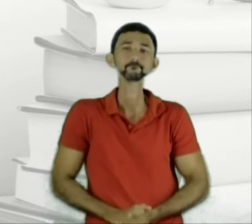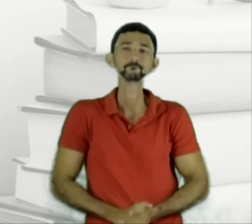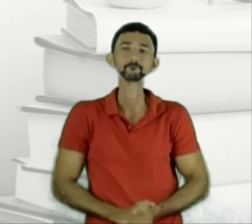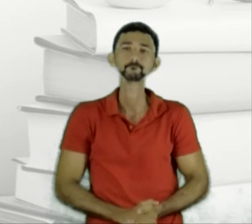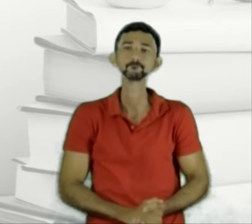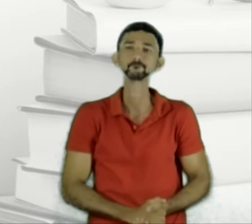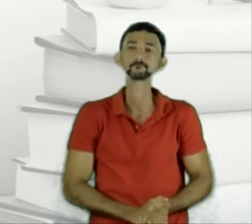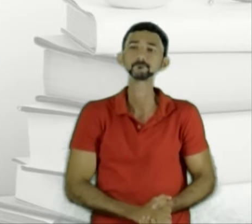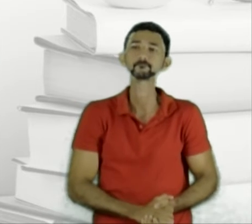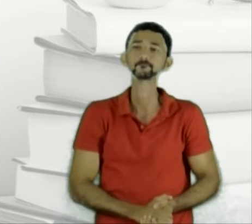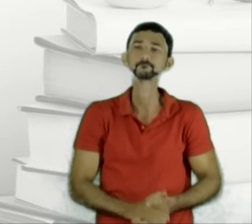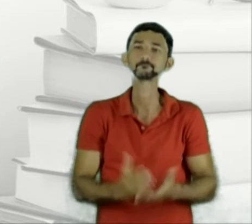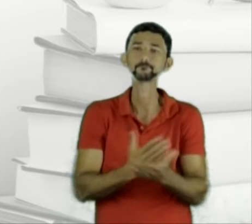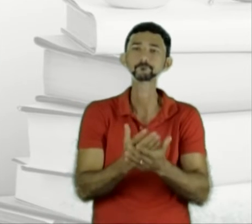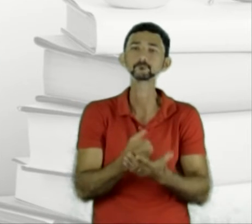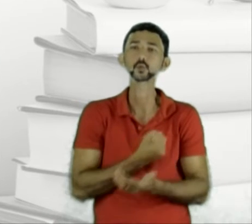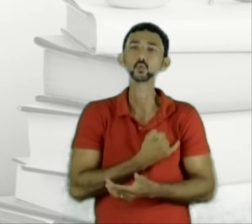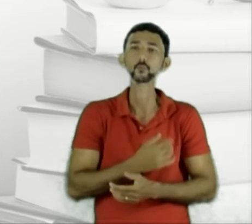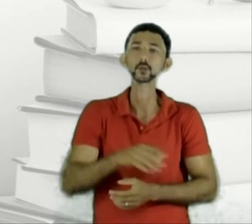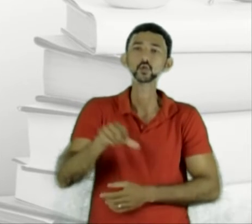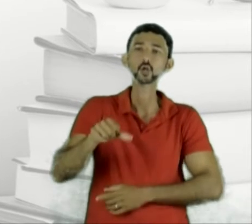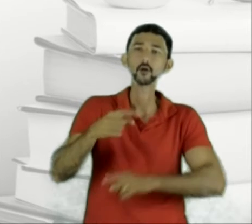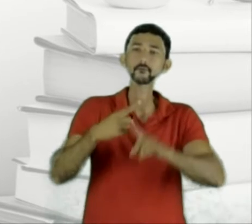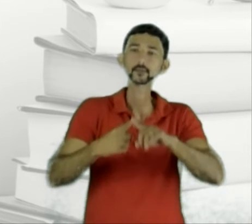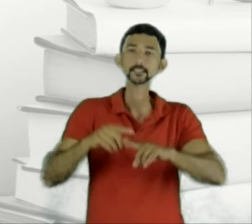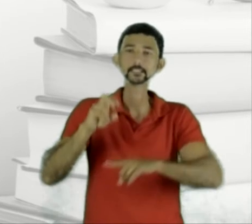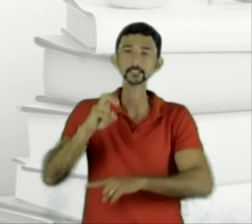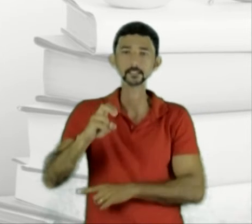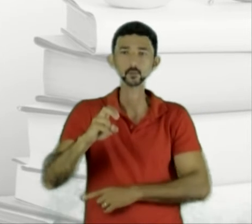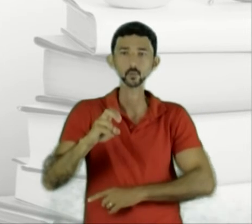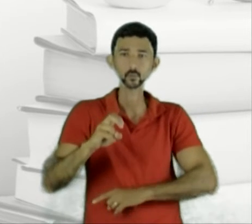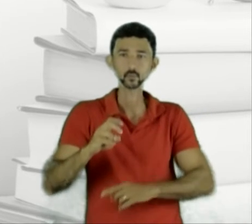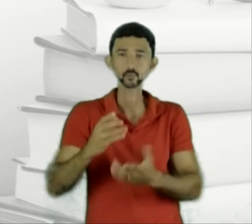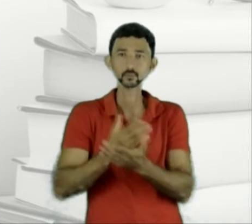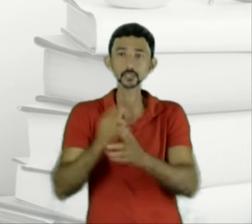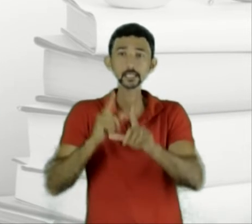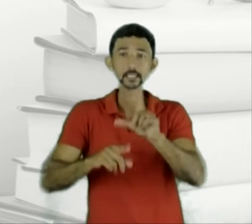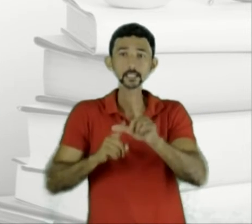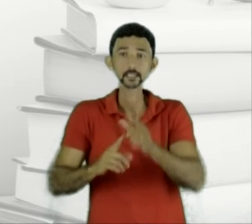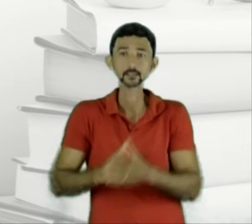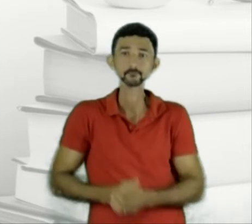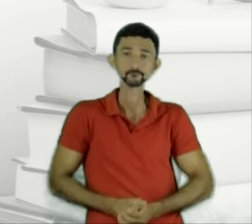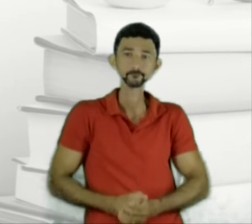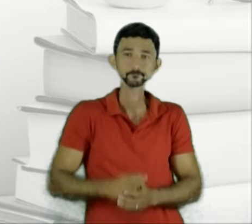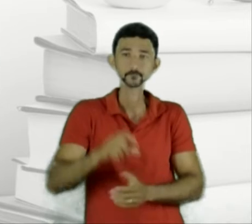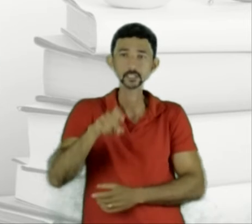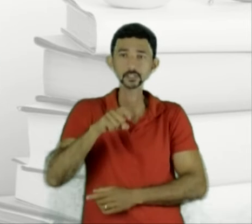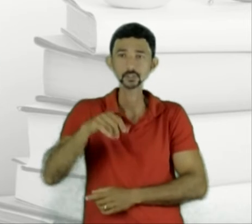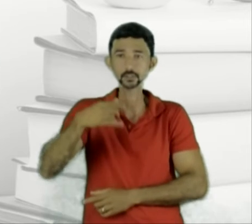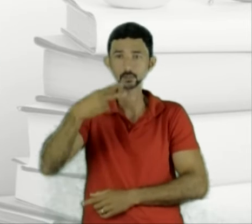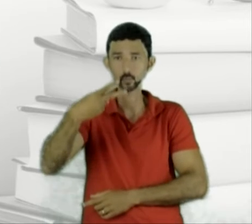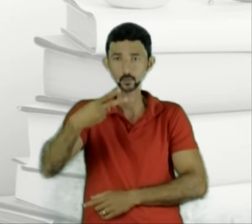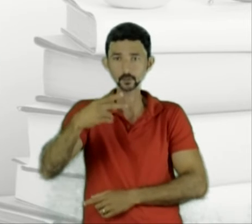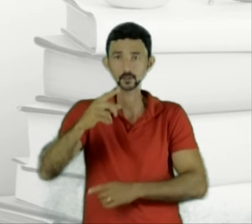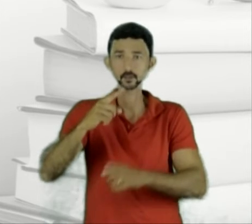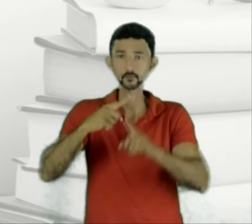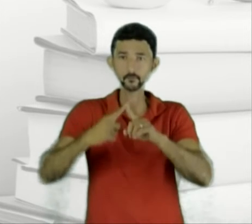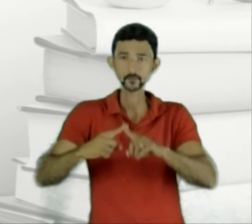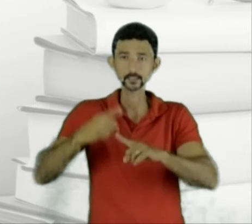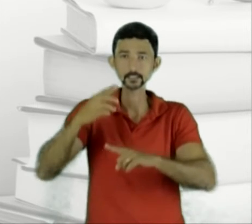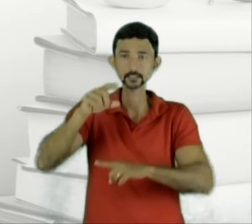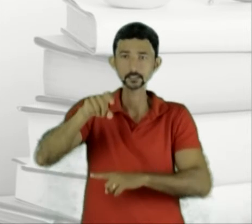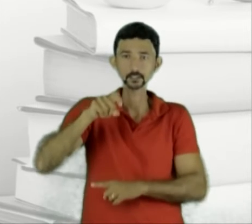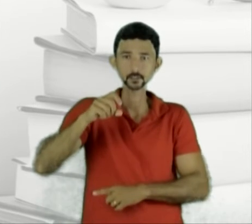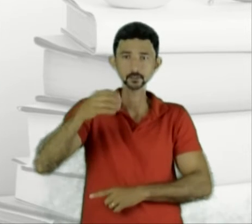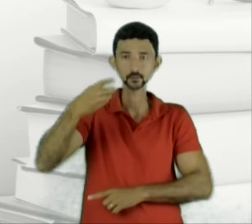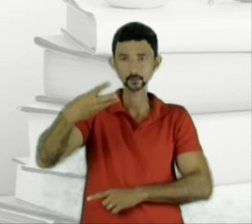os coeficientes numéricos, 9 vezes 5, e separei a parte literal, x² vezes x ao cubo,